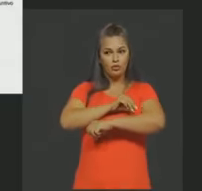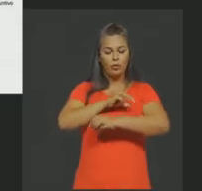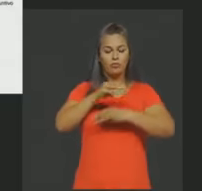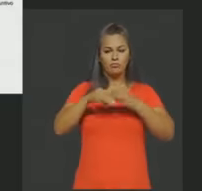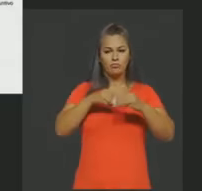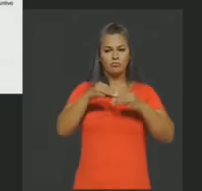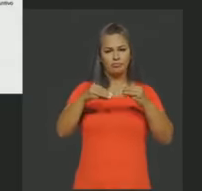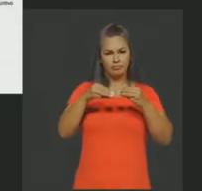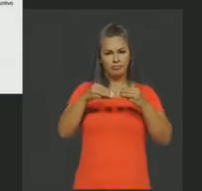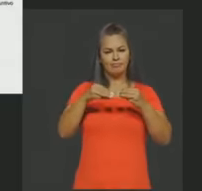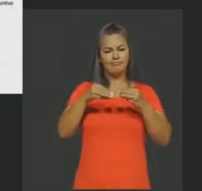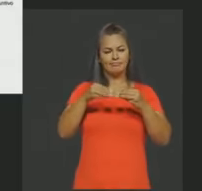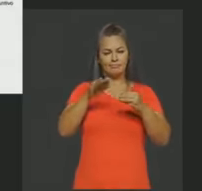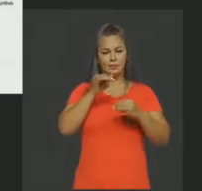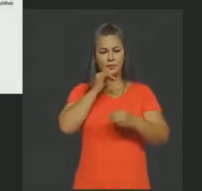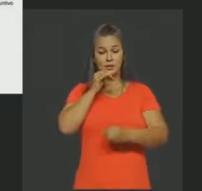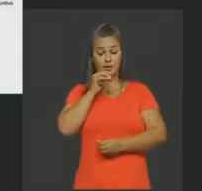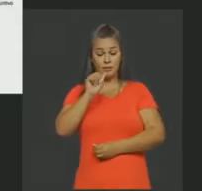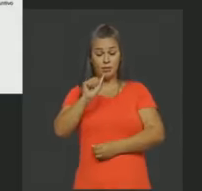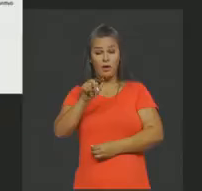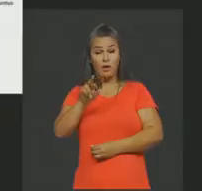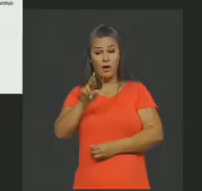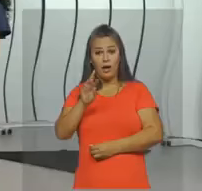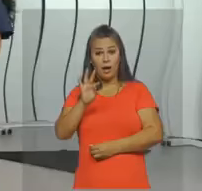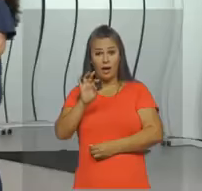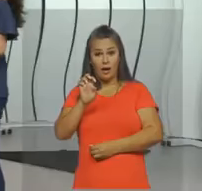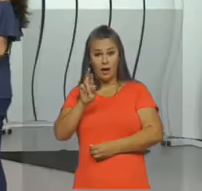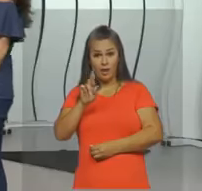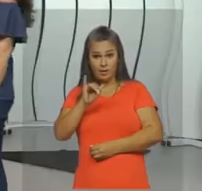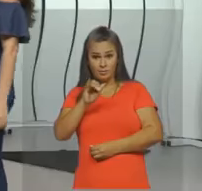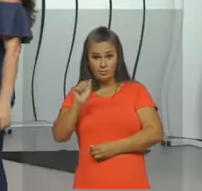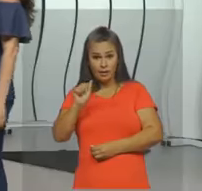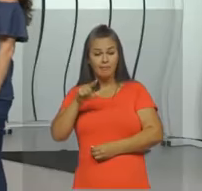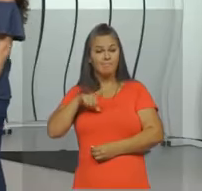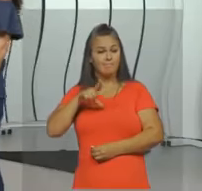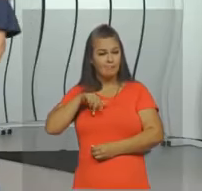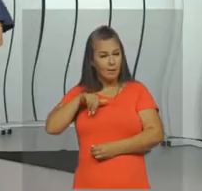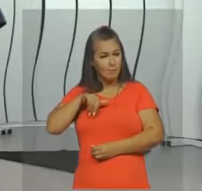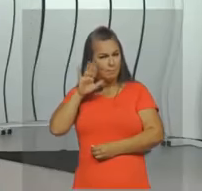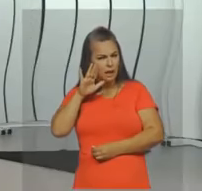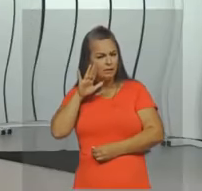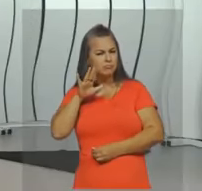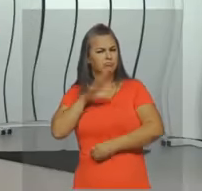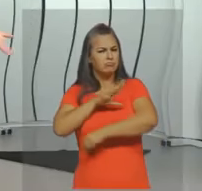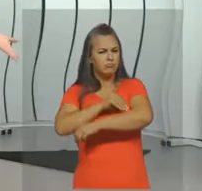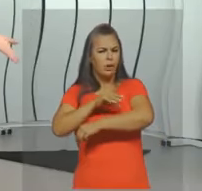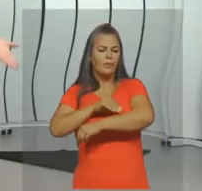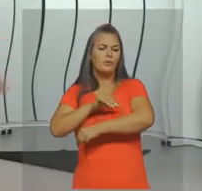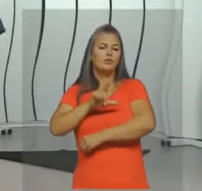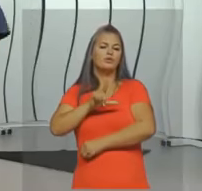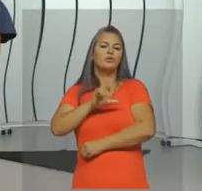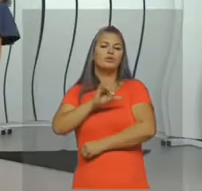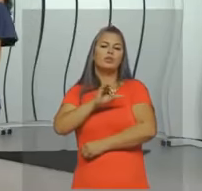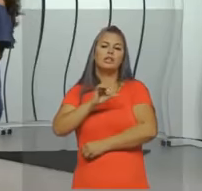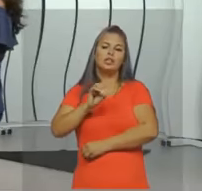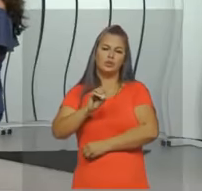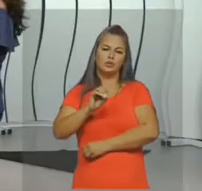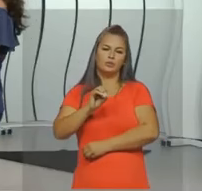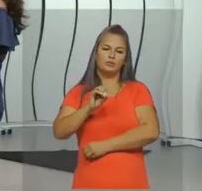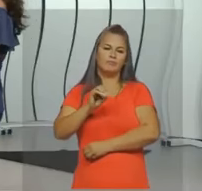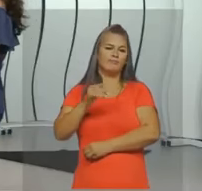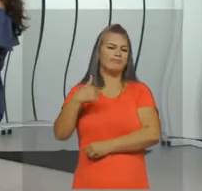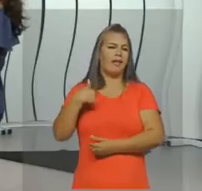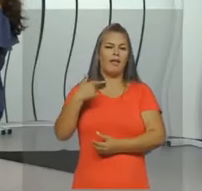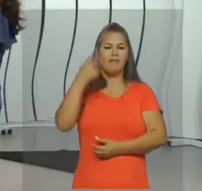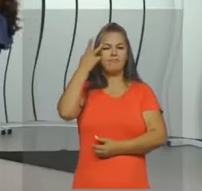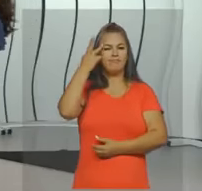que as veias, tá? Por causa do bombeamento mesmo para o corpo todo, tá? E é um músculo liso, eu não tenho que preocupar também em ficar aqui contraindo